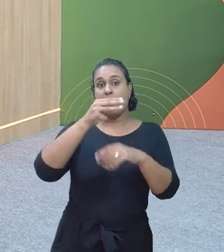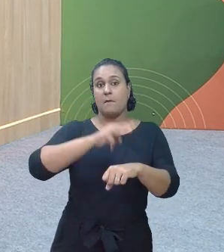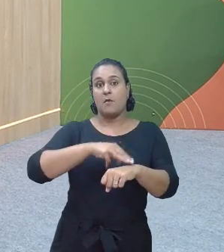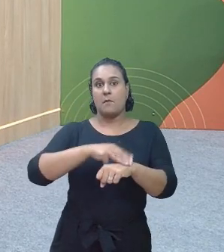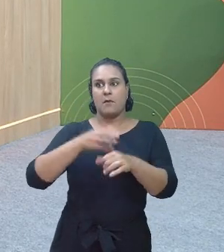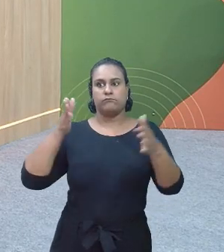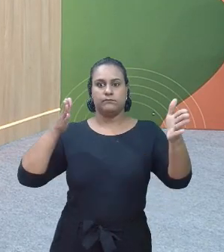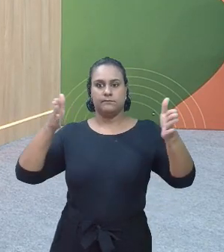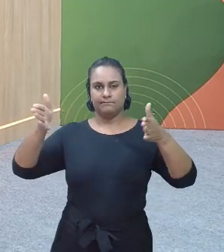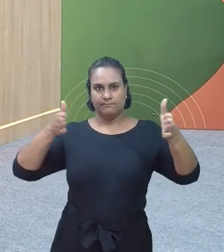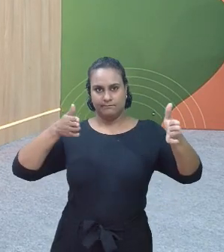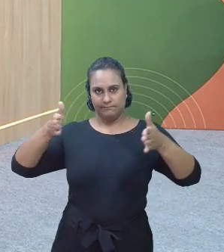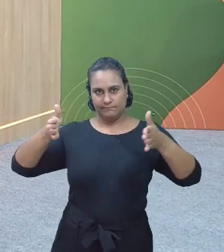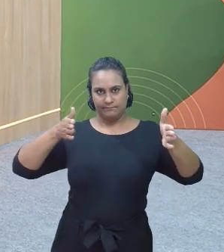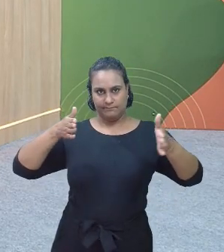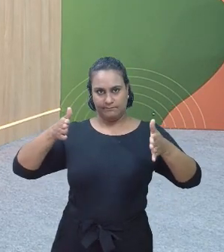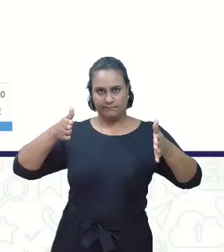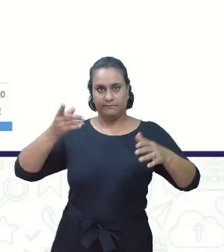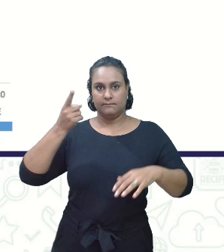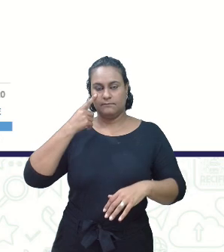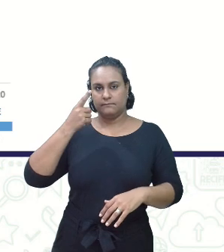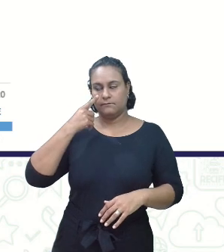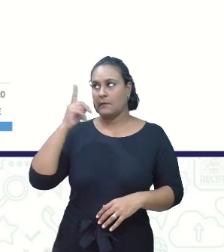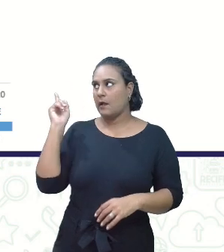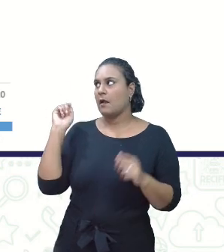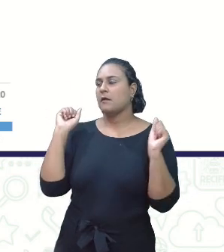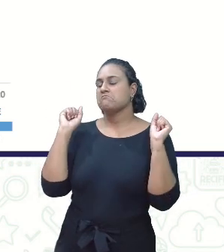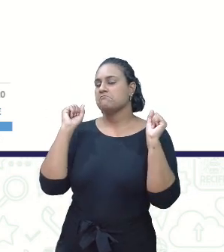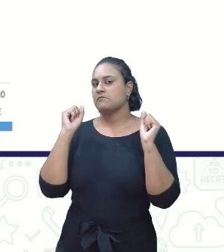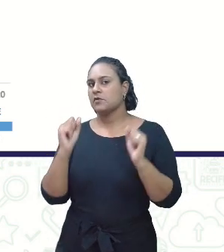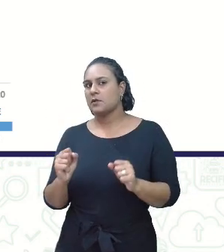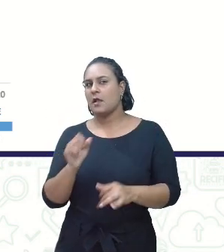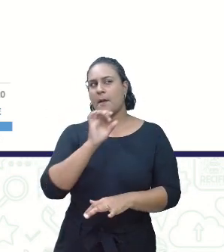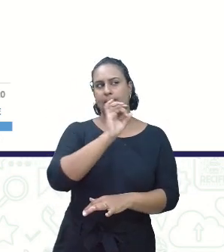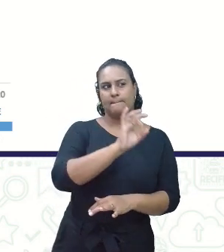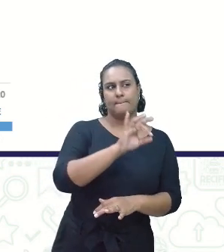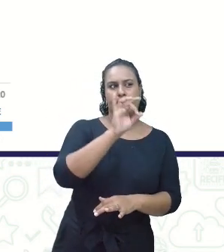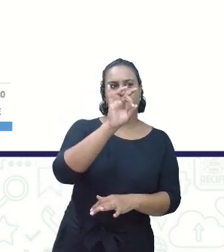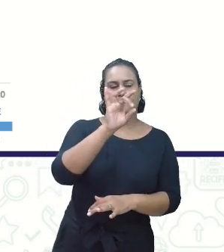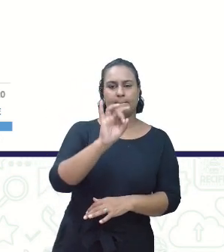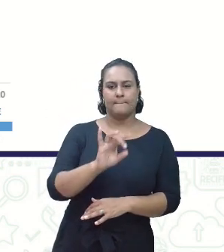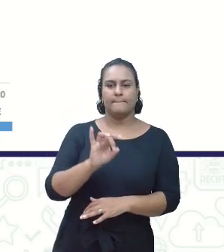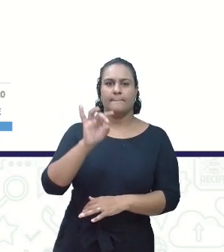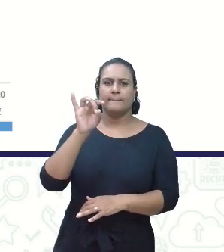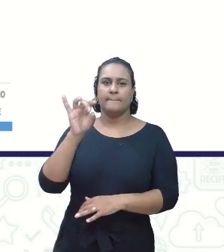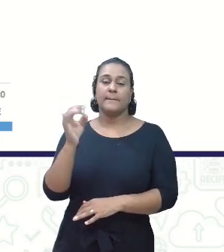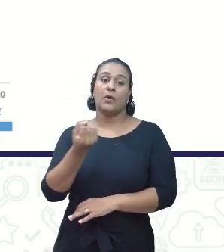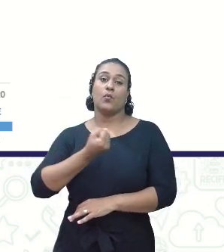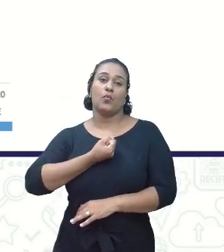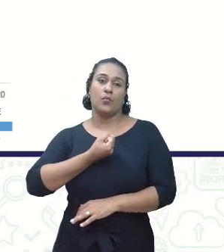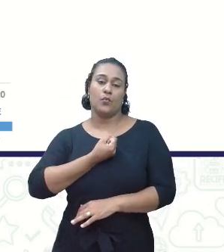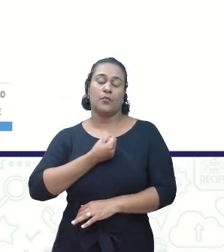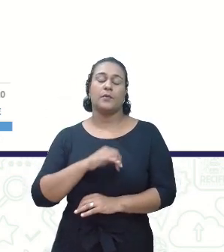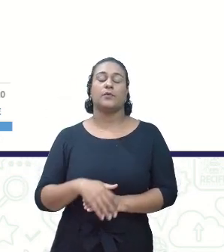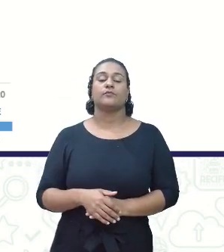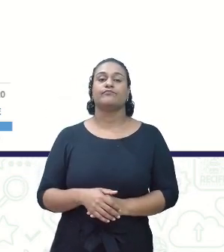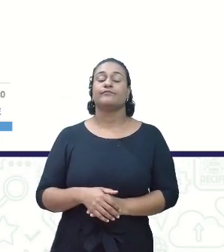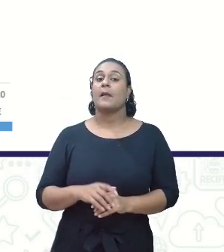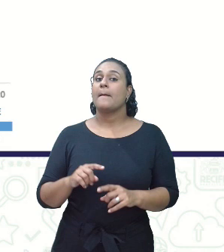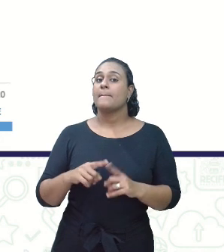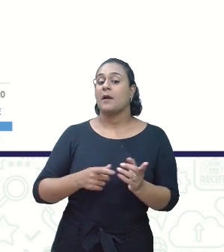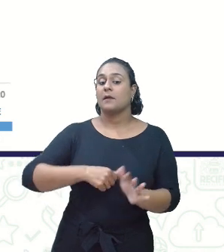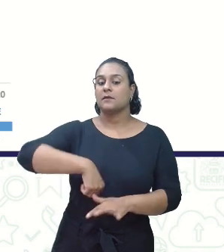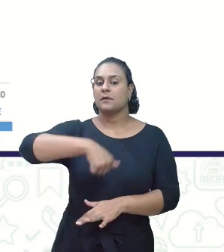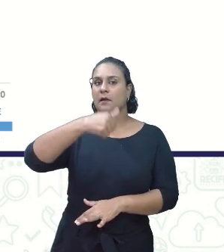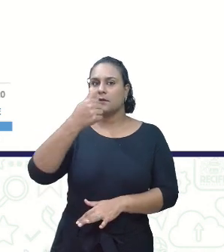período, né? Dentro desse período. Veja que a gente poderia ter colocado para cada pontinha dessa um número, mas de acordo com a análise que